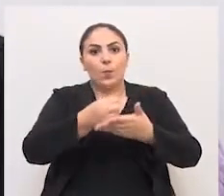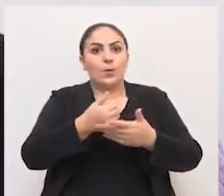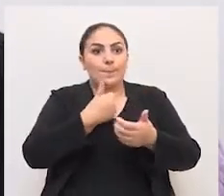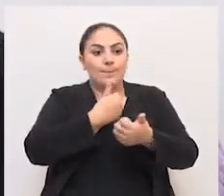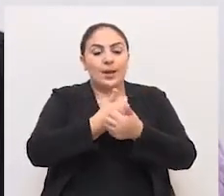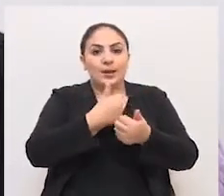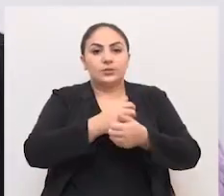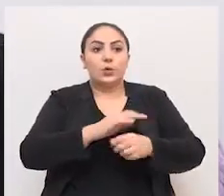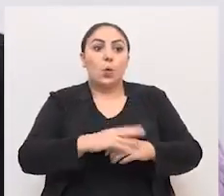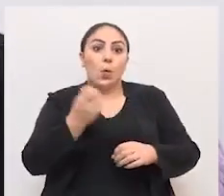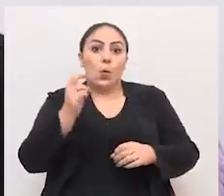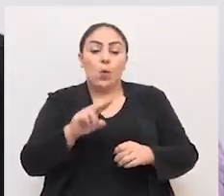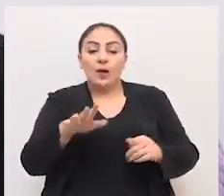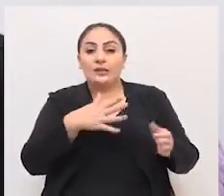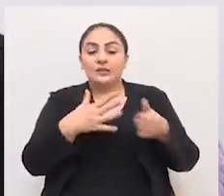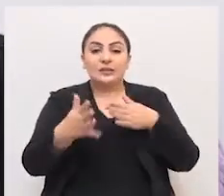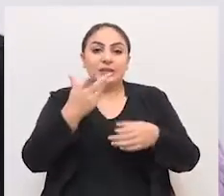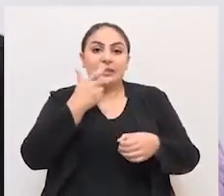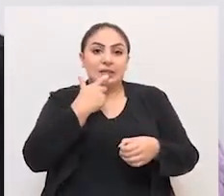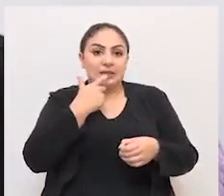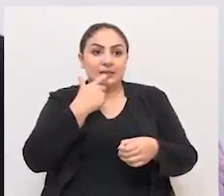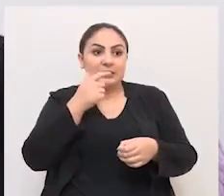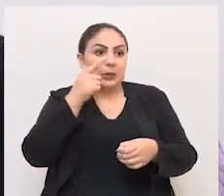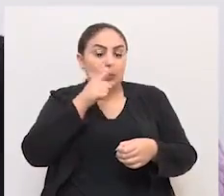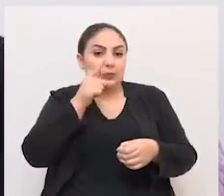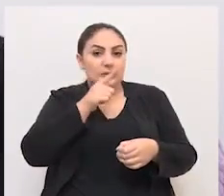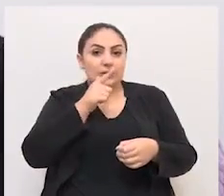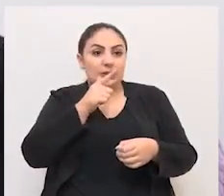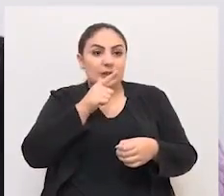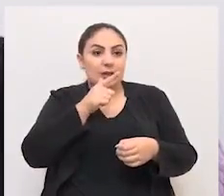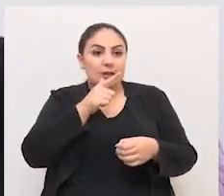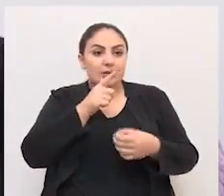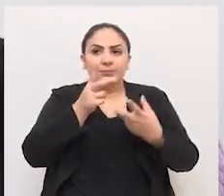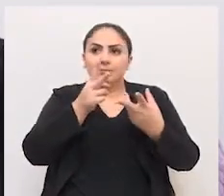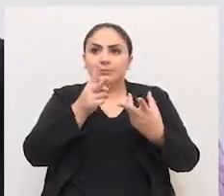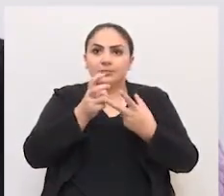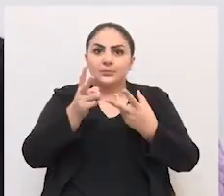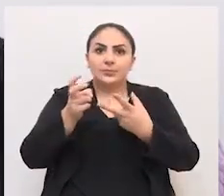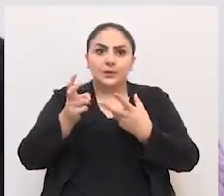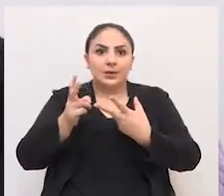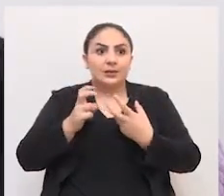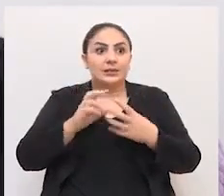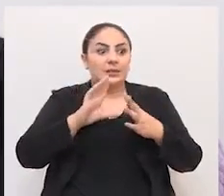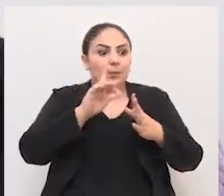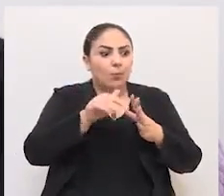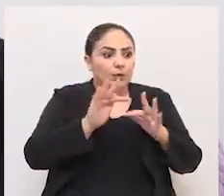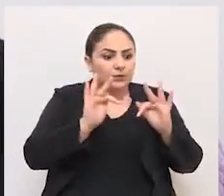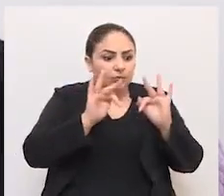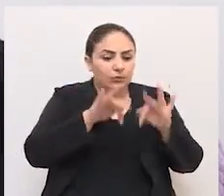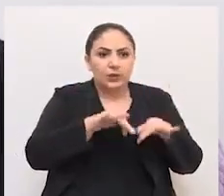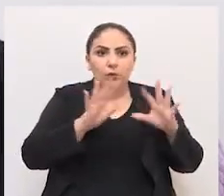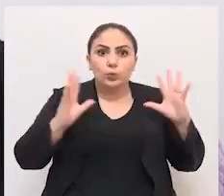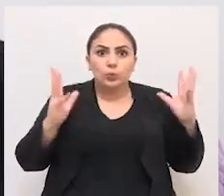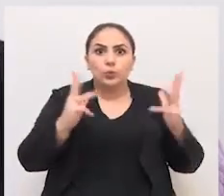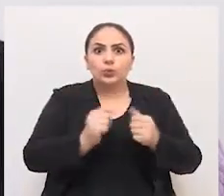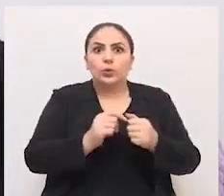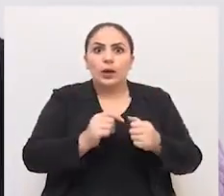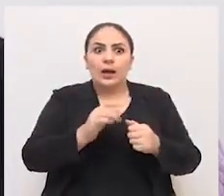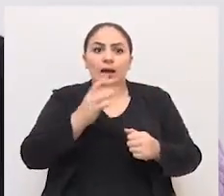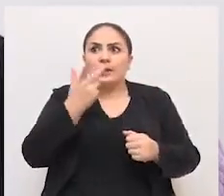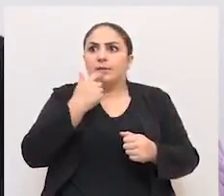perto, da criança daqui a pouco muitas vezes não reconhecer as pessoas ou o mundo depois que acabar tudo